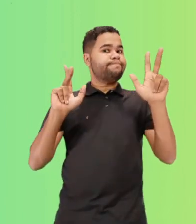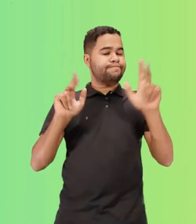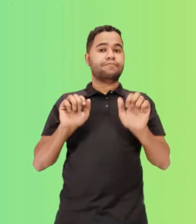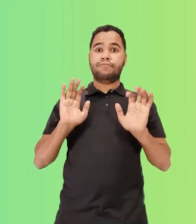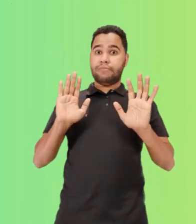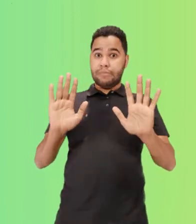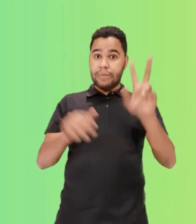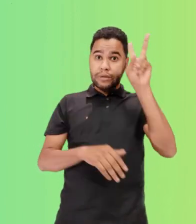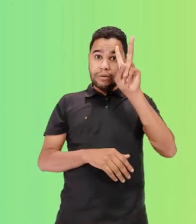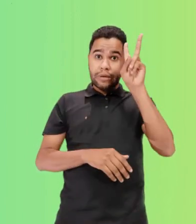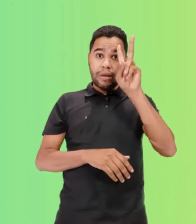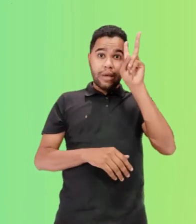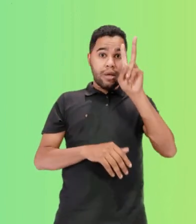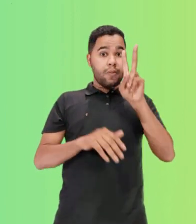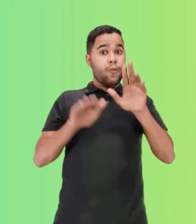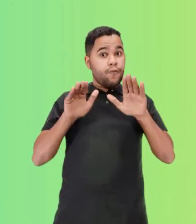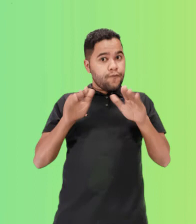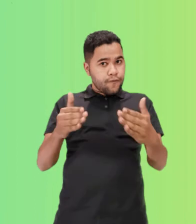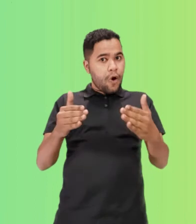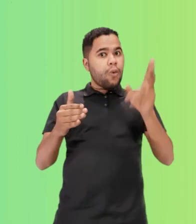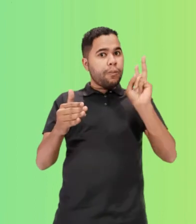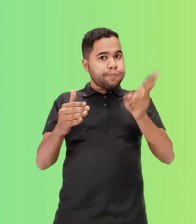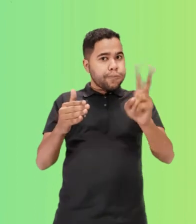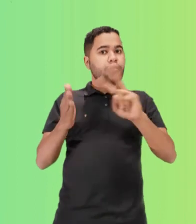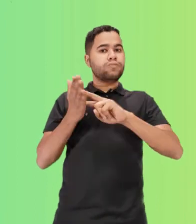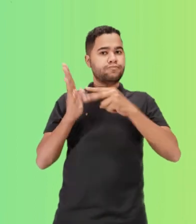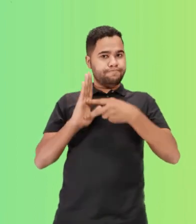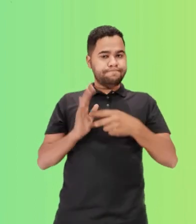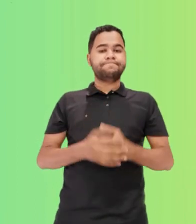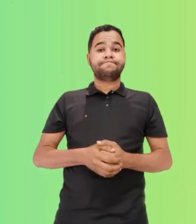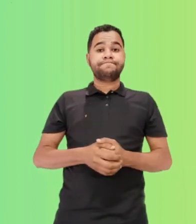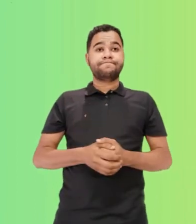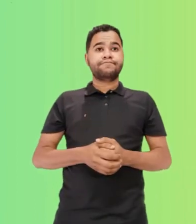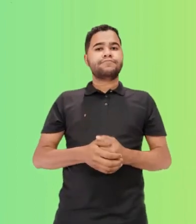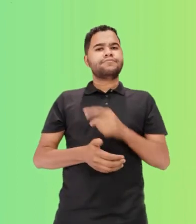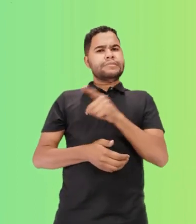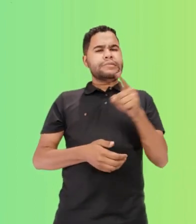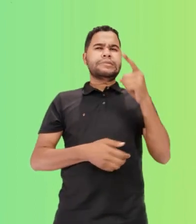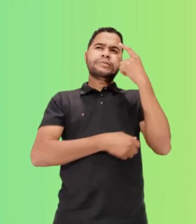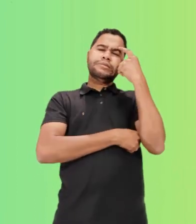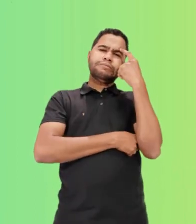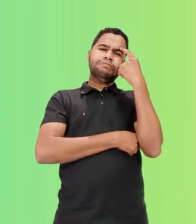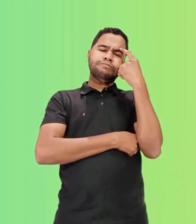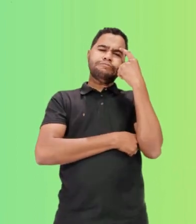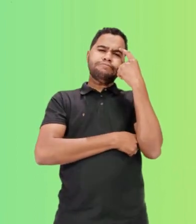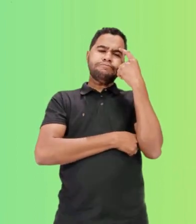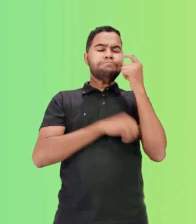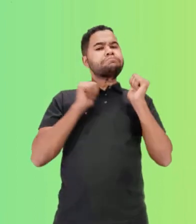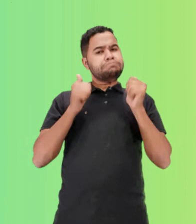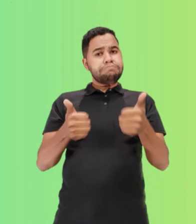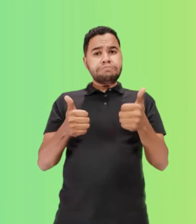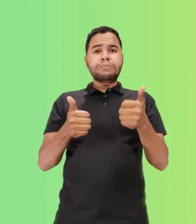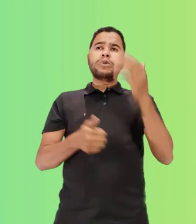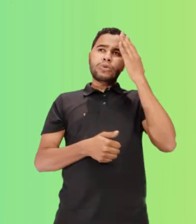diferentes. Mas lembre-se, a ideia central do texto permanece sempre a mesma. E agora eu sei que você deve estar pensando: